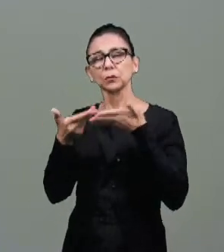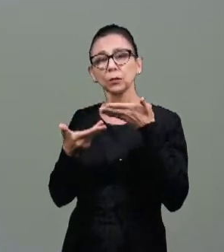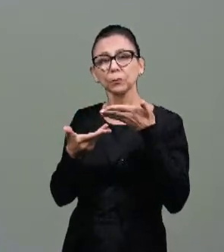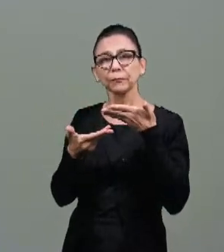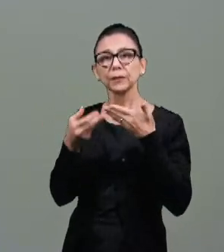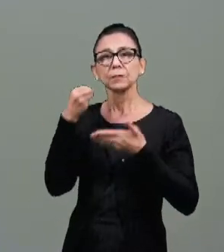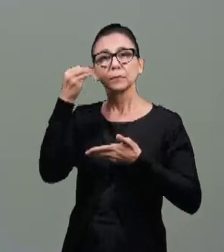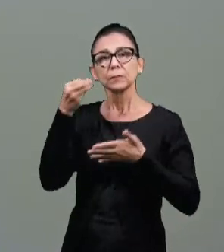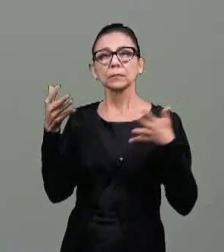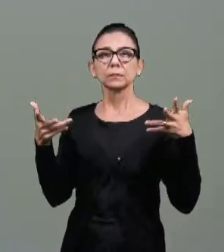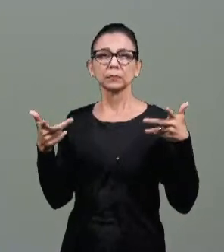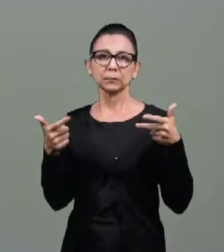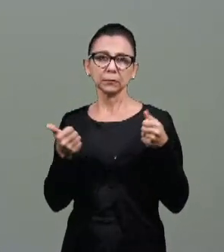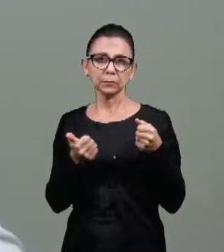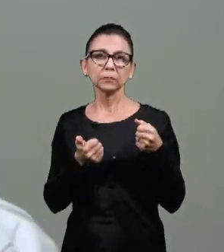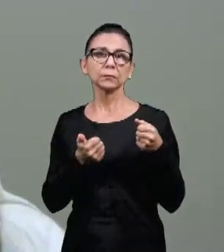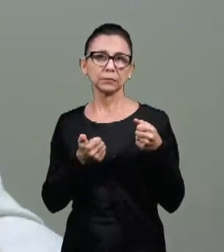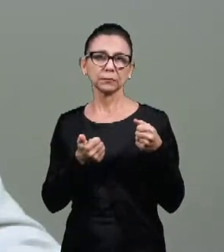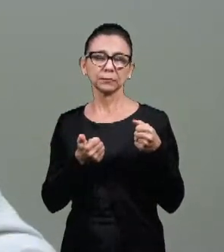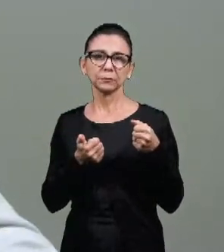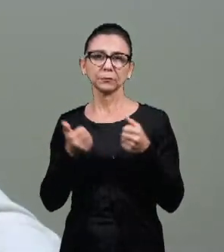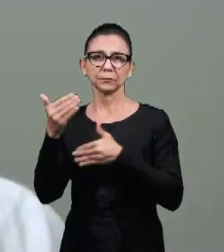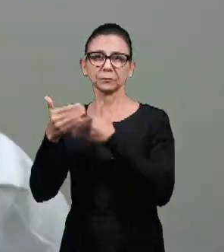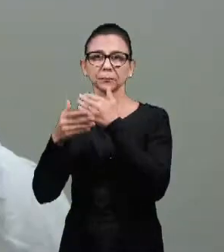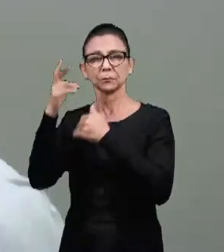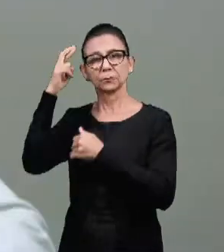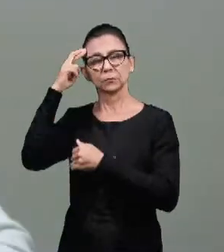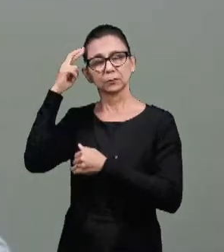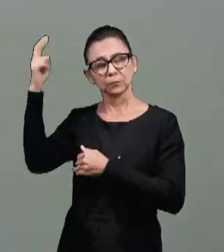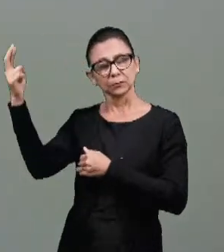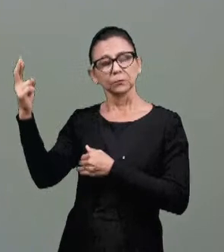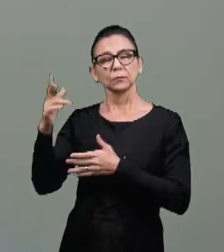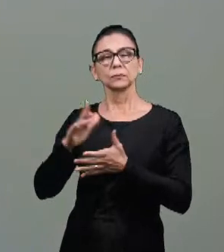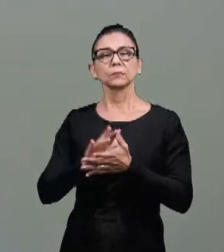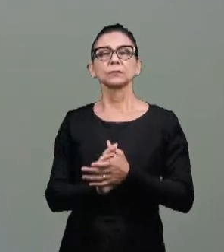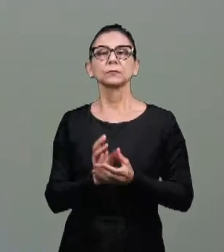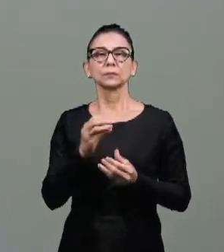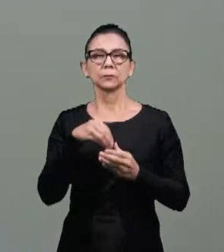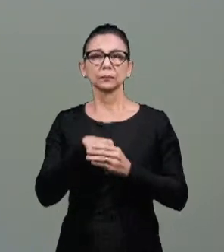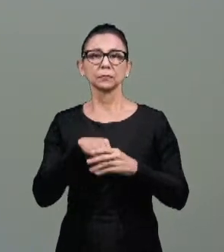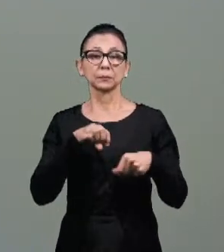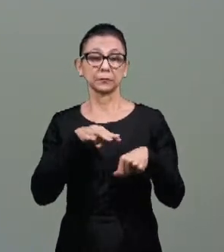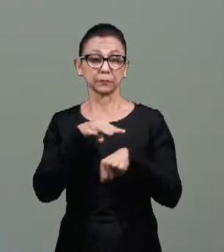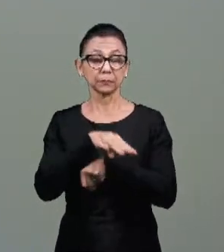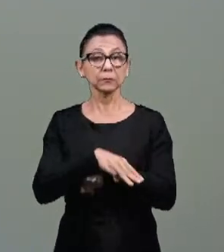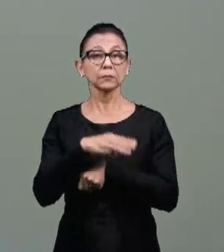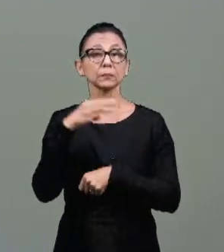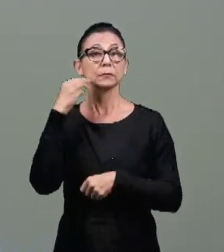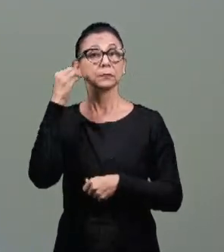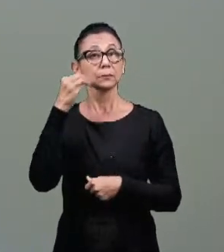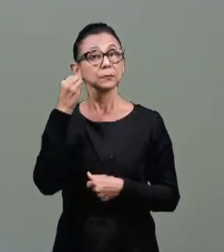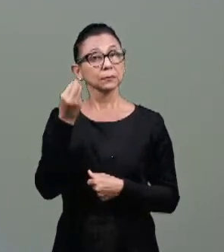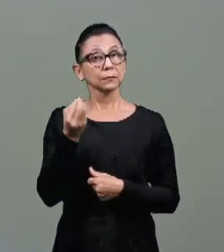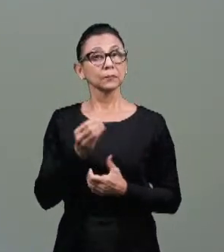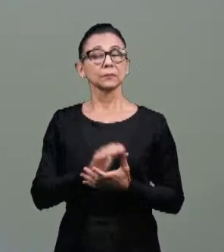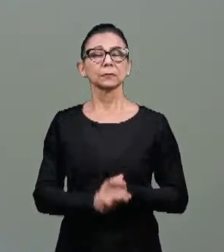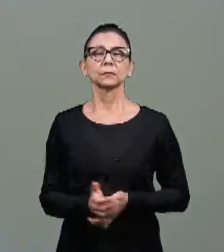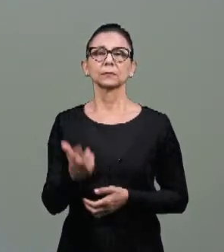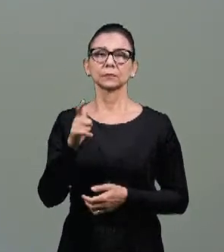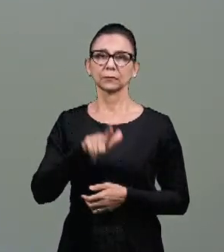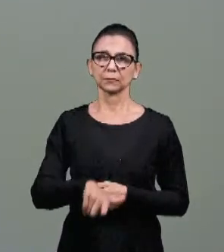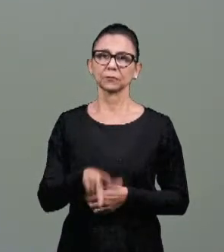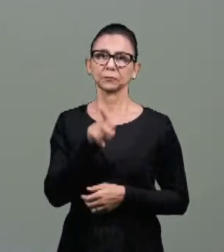né? E experiências com as ovelhas, experiências dentro do ministério, professor de seminário, como já